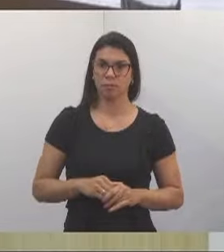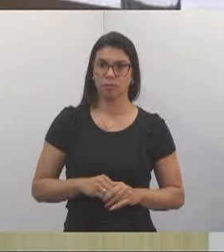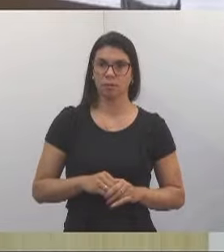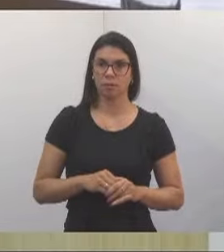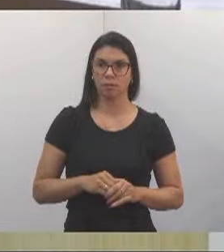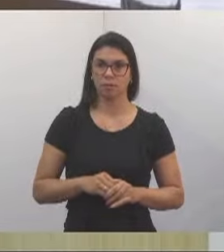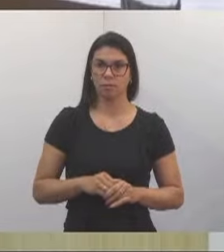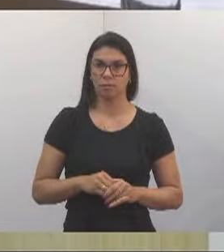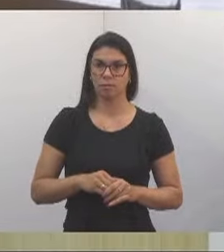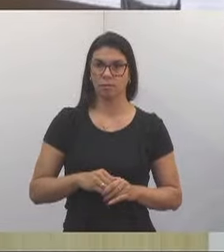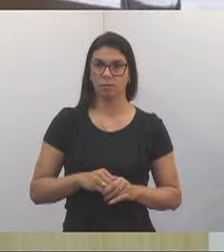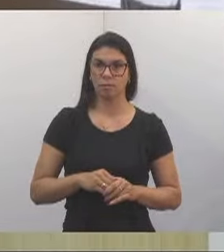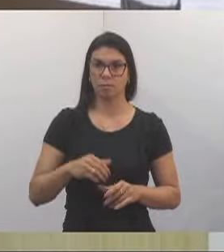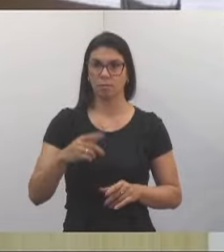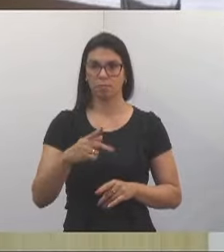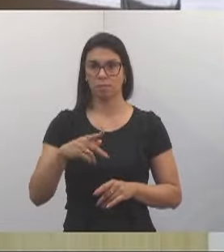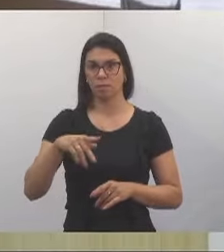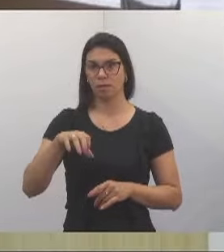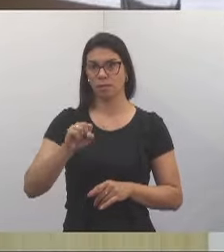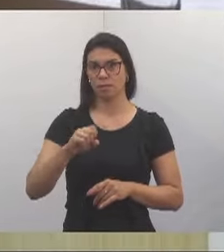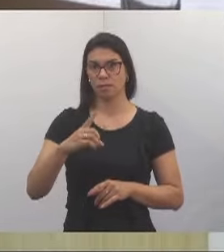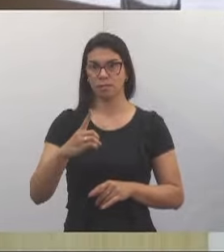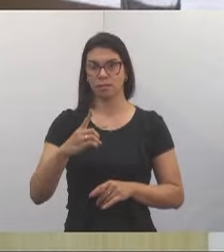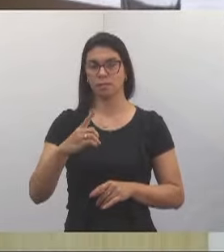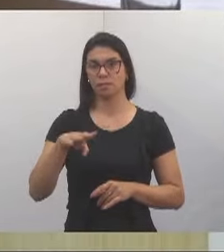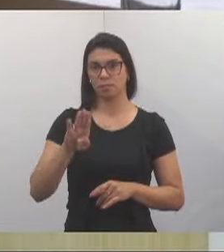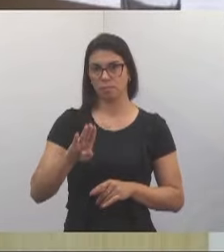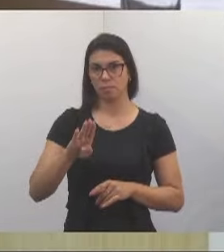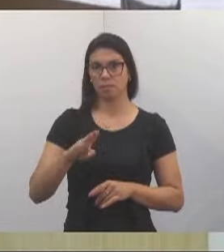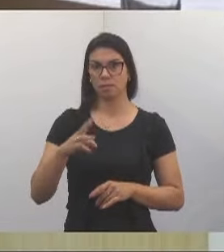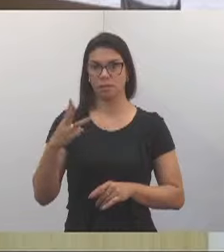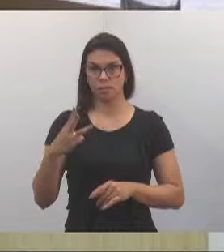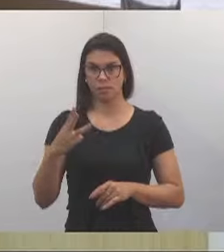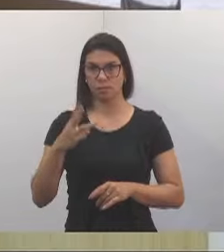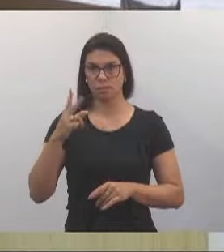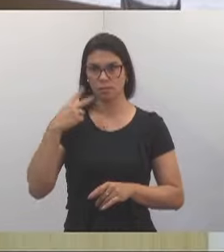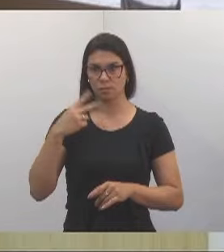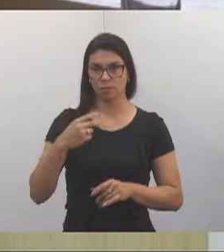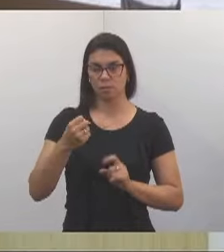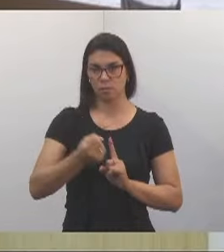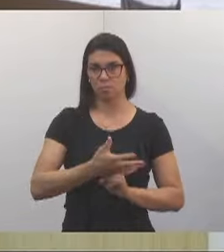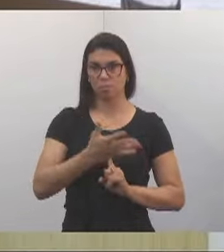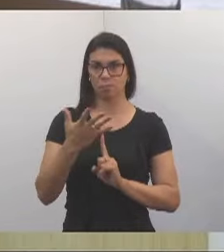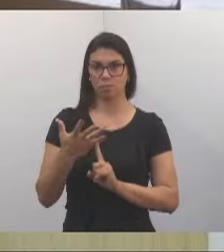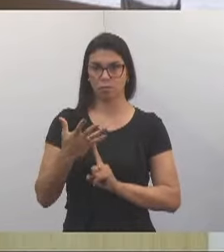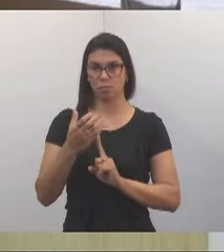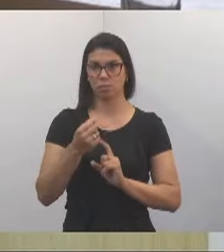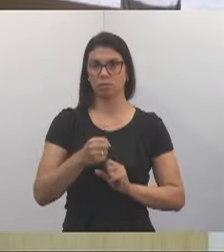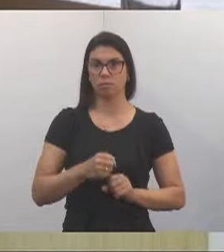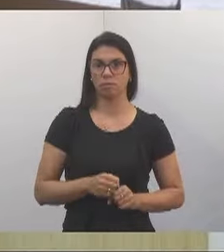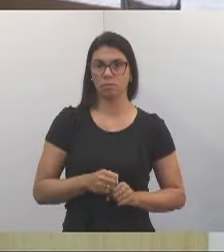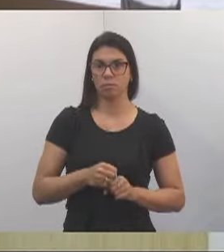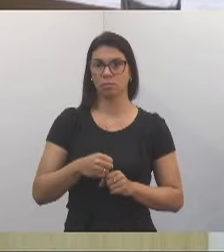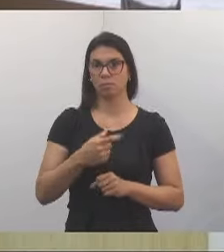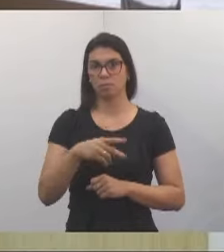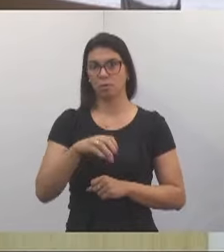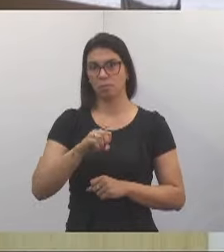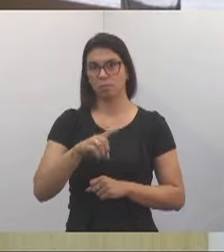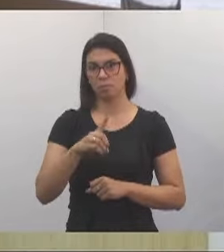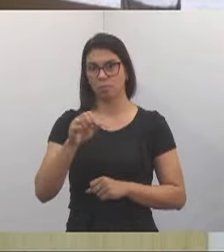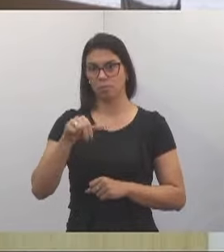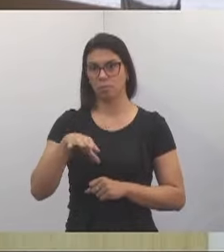Federação PSDB Cidadania, com 3 vereadores, e os partidos Podemos e Republicanos, com 2 vereadores cada,